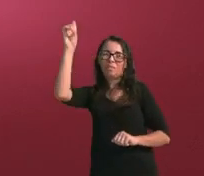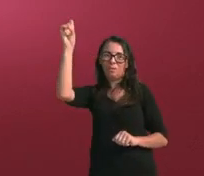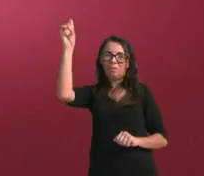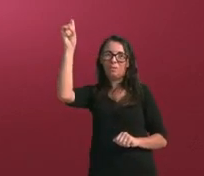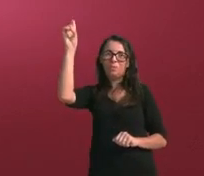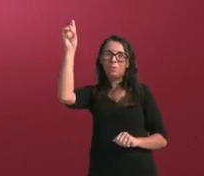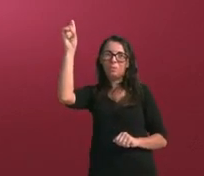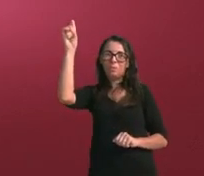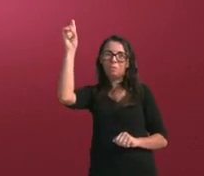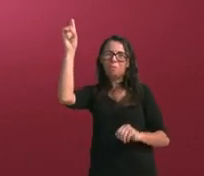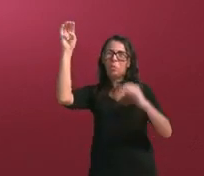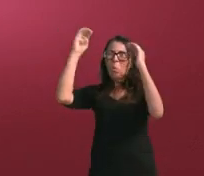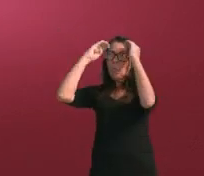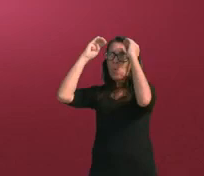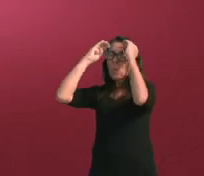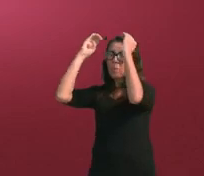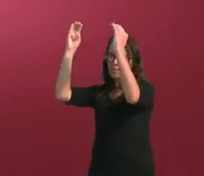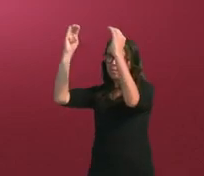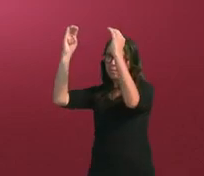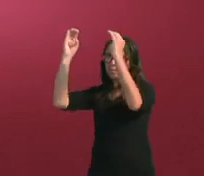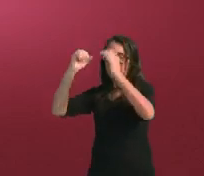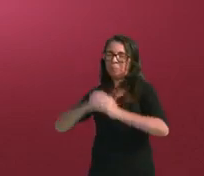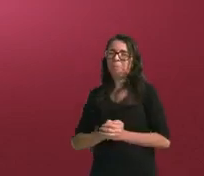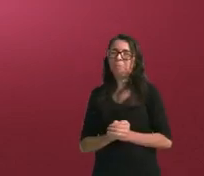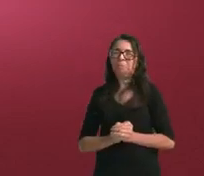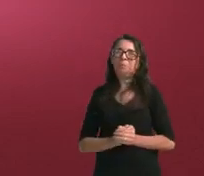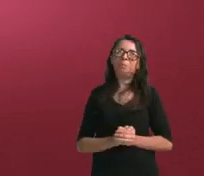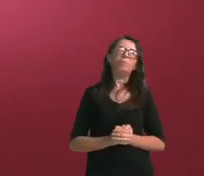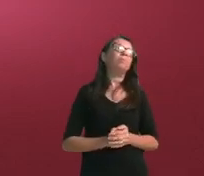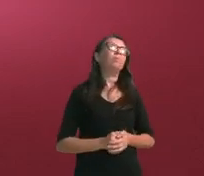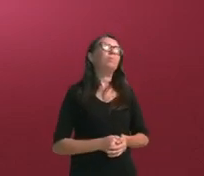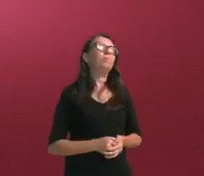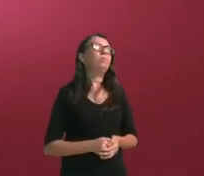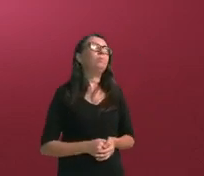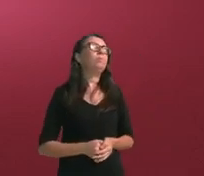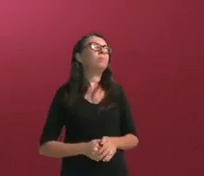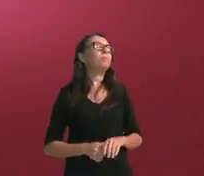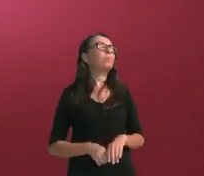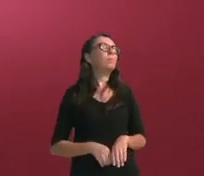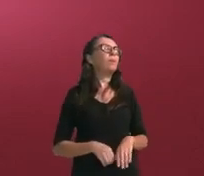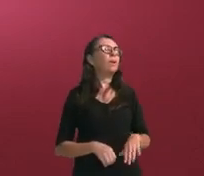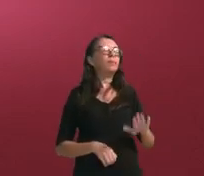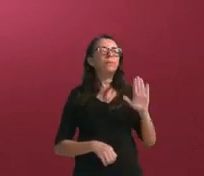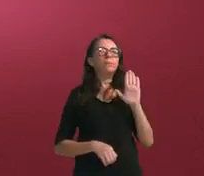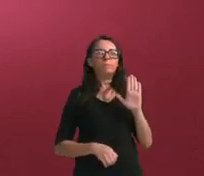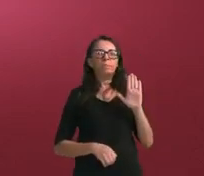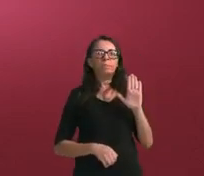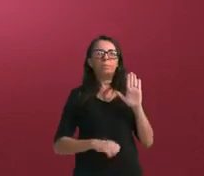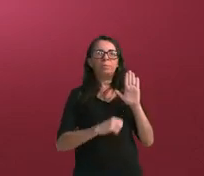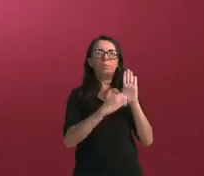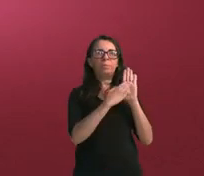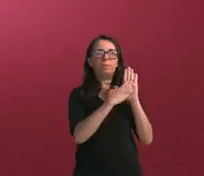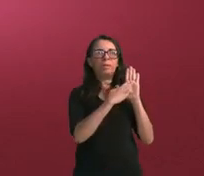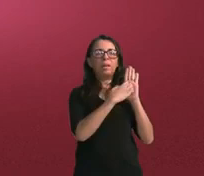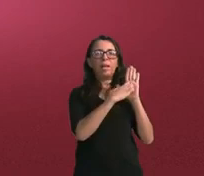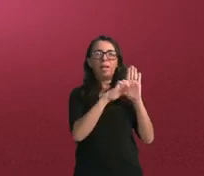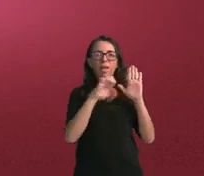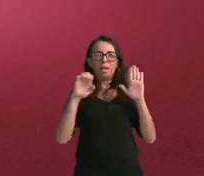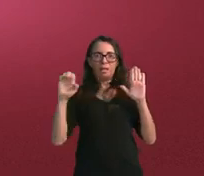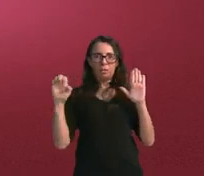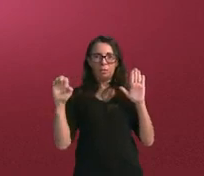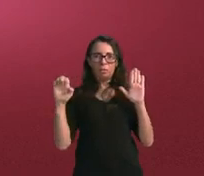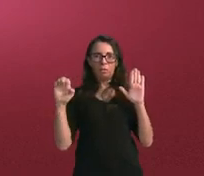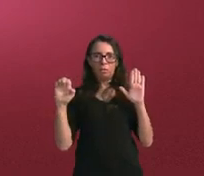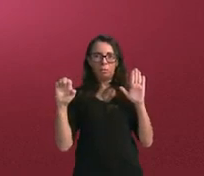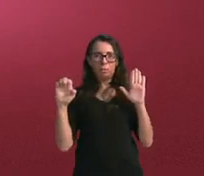Vamos ver agora em Êxodo, no capítulo 7, do versículo 1 ao 6. Eu não vou ler todos os versículos. Eu vou